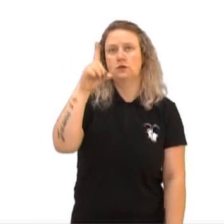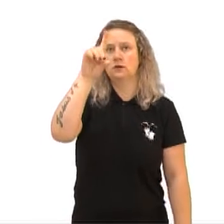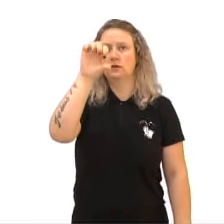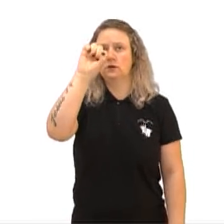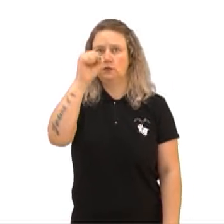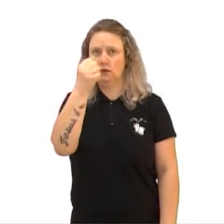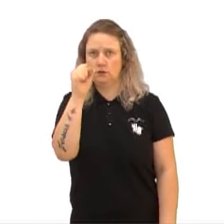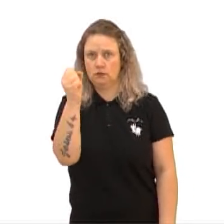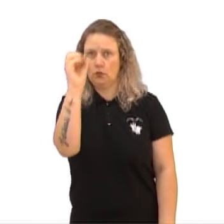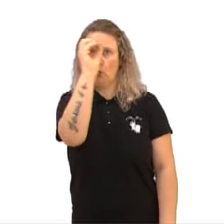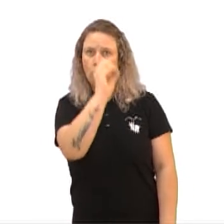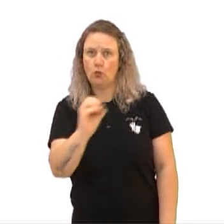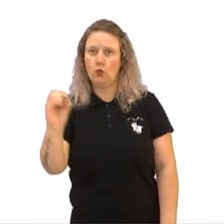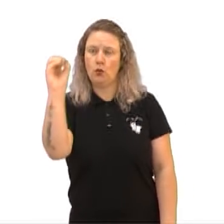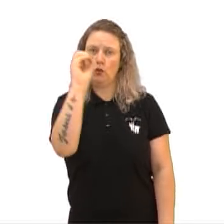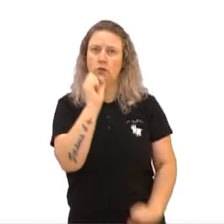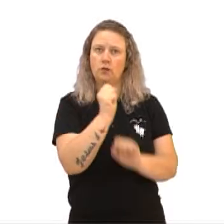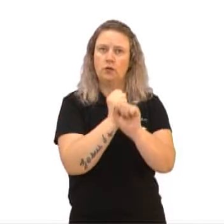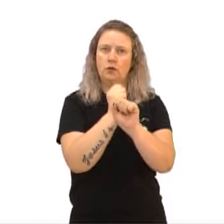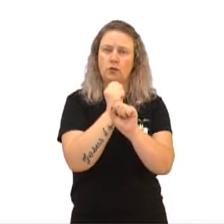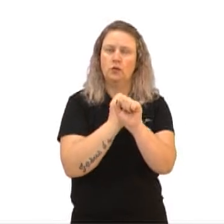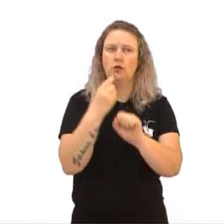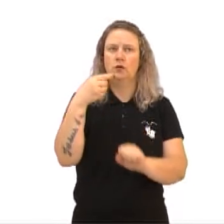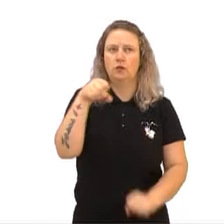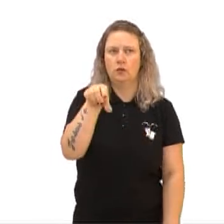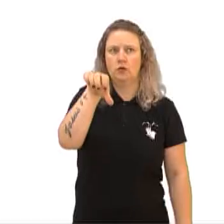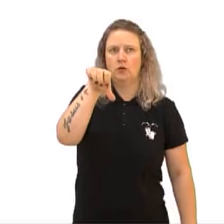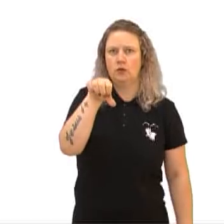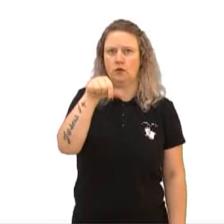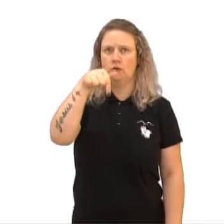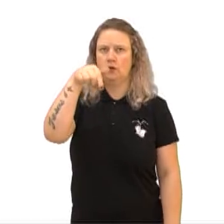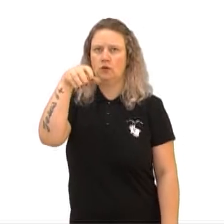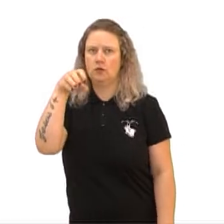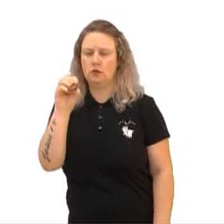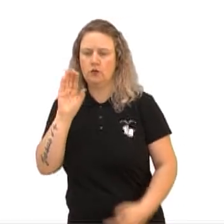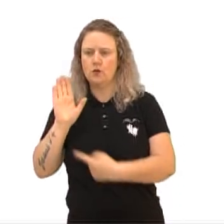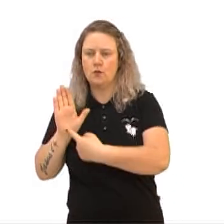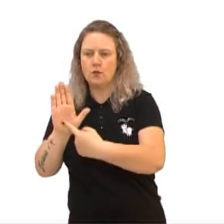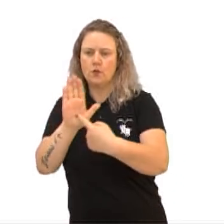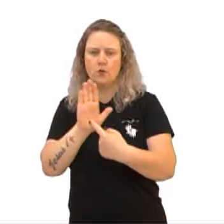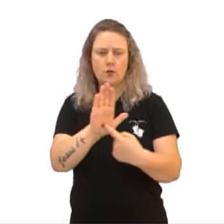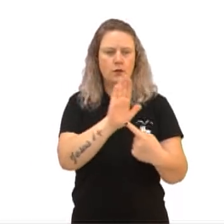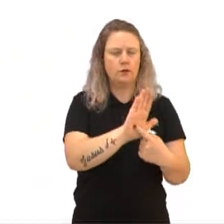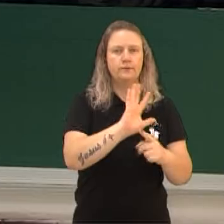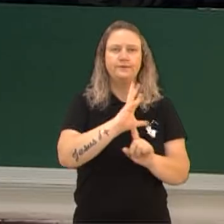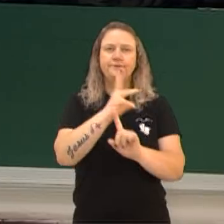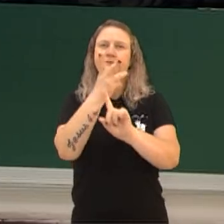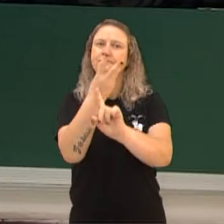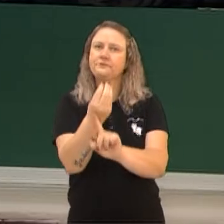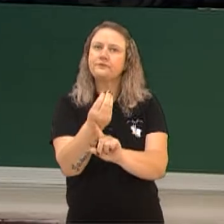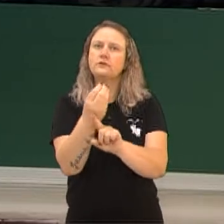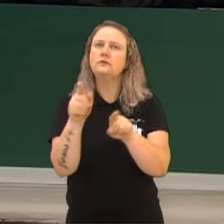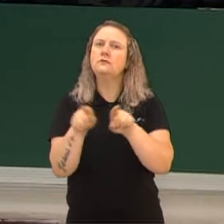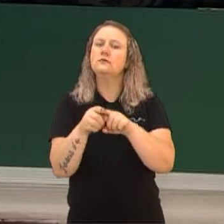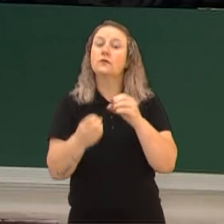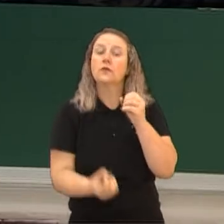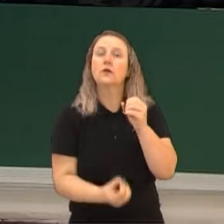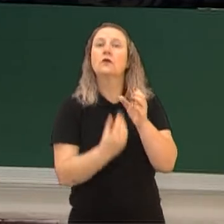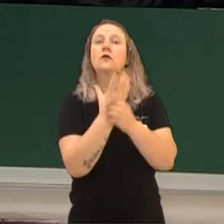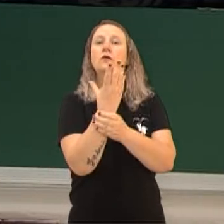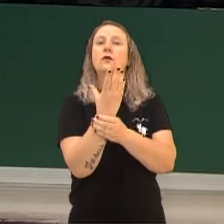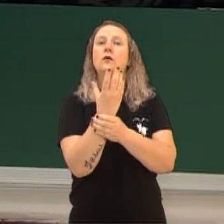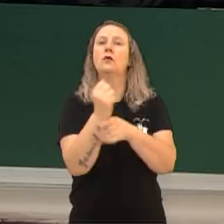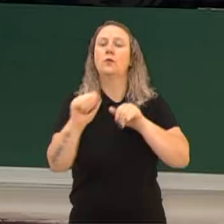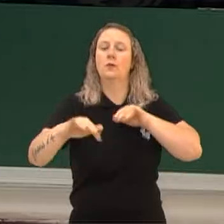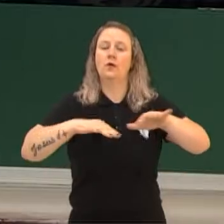de 1970, aconteceram apresentações artísticas que marcaram o nascimento do movimento armorial.